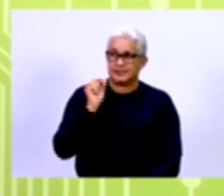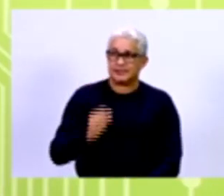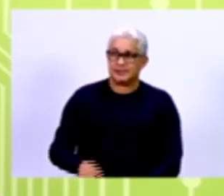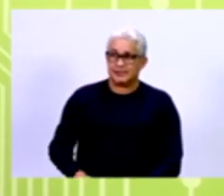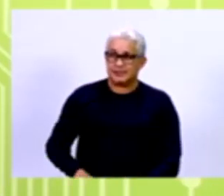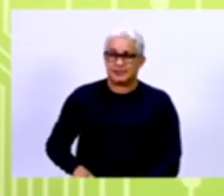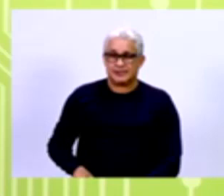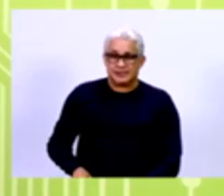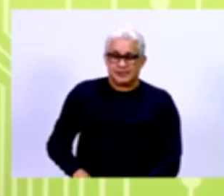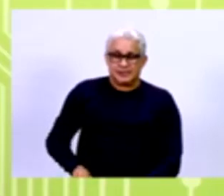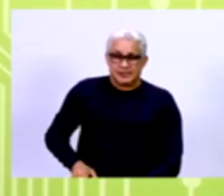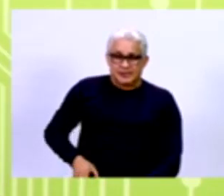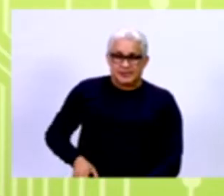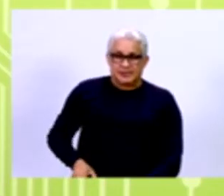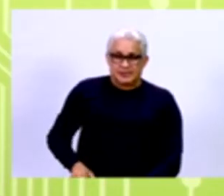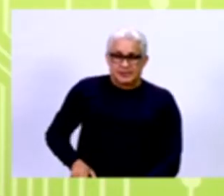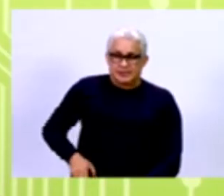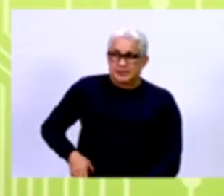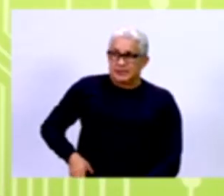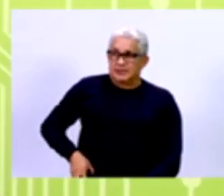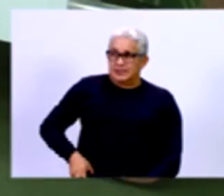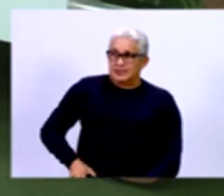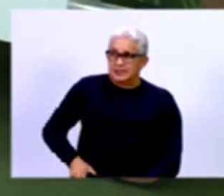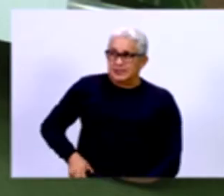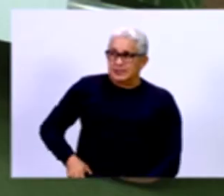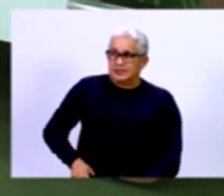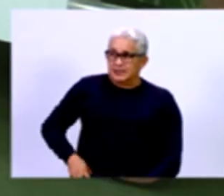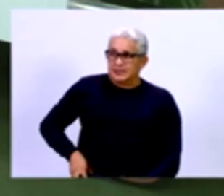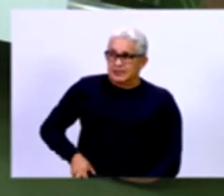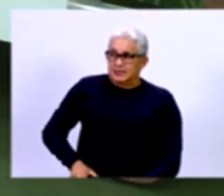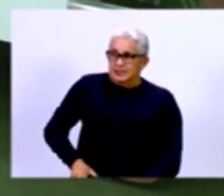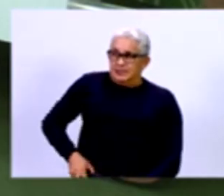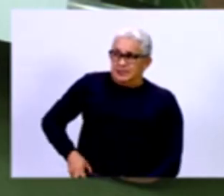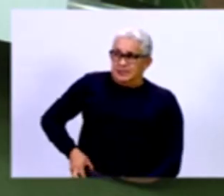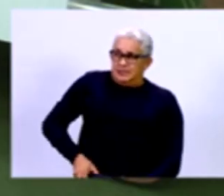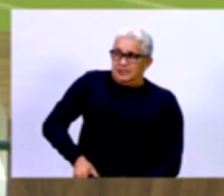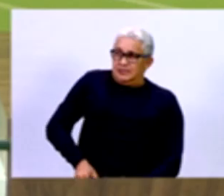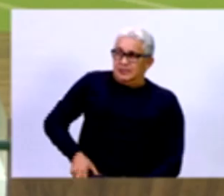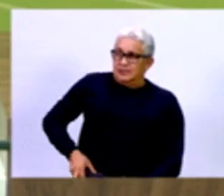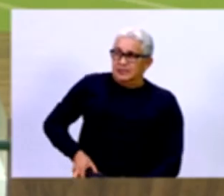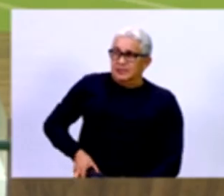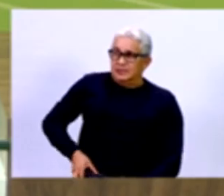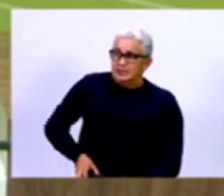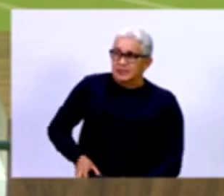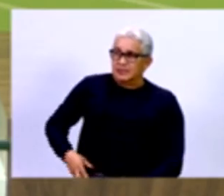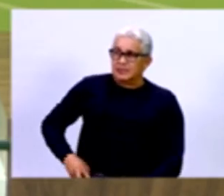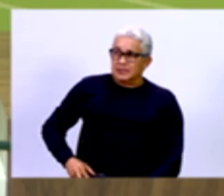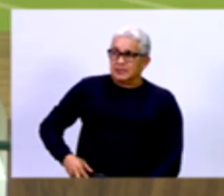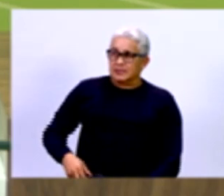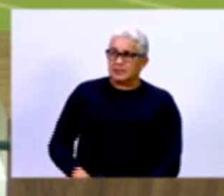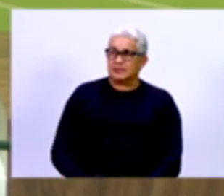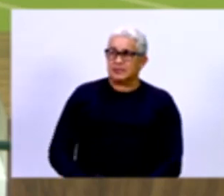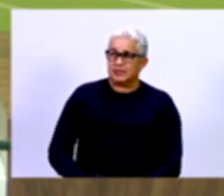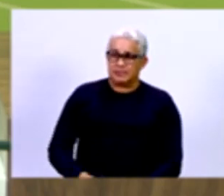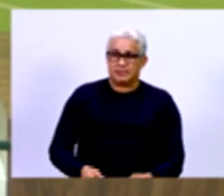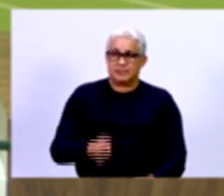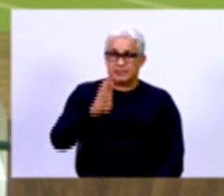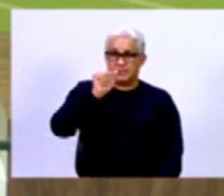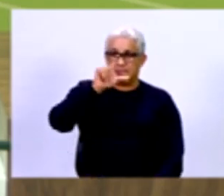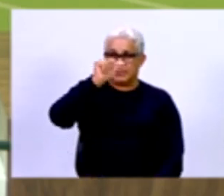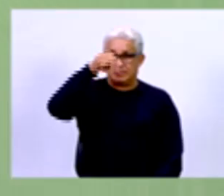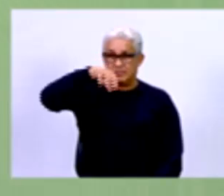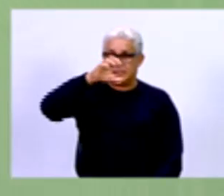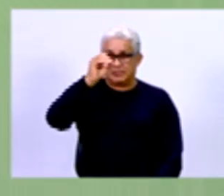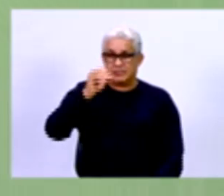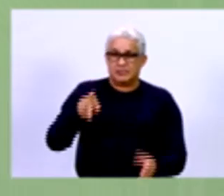foi muito importante essa pergunta tua. E essa questão da dívida externa, a gente se relaciona com o nosso próximo assunto da aula, que é a questão do balanço de pagamentos. O